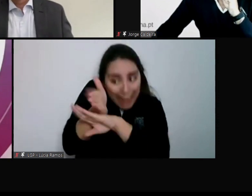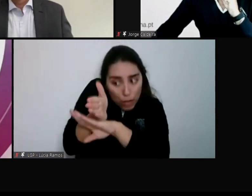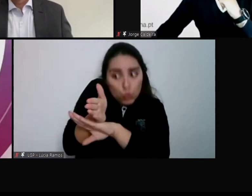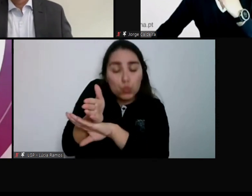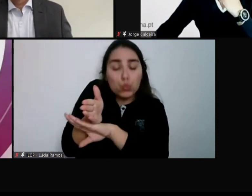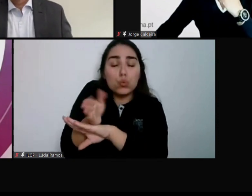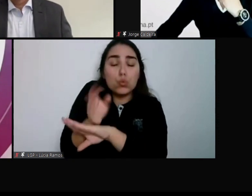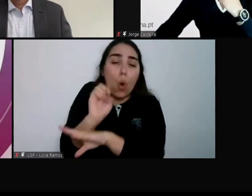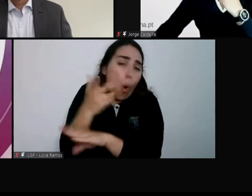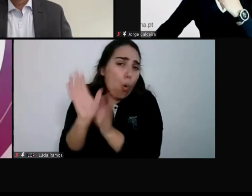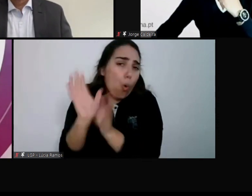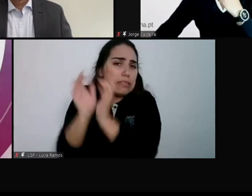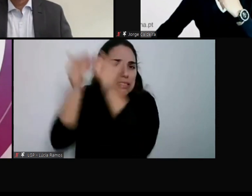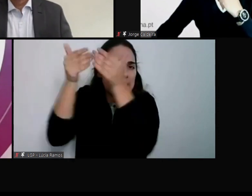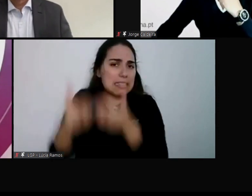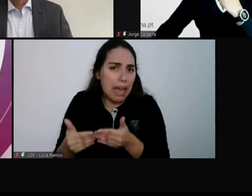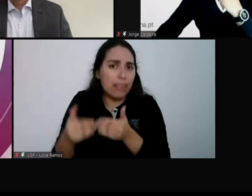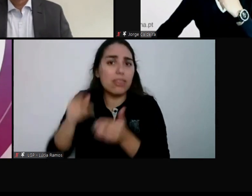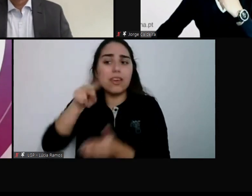NAU,